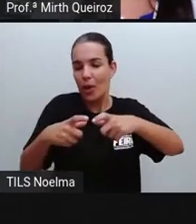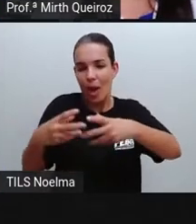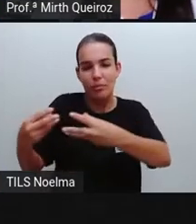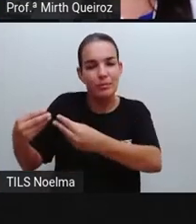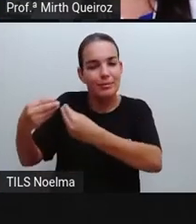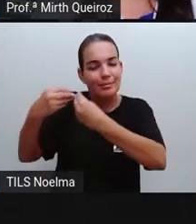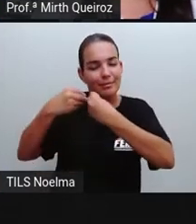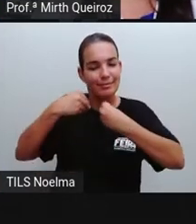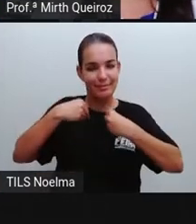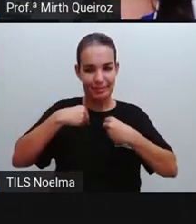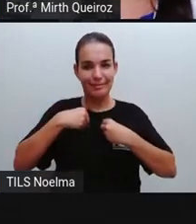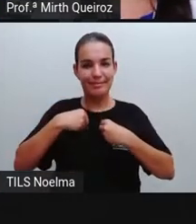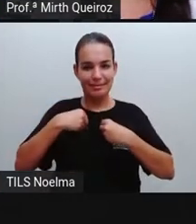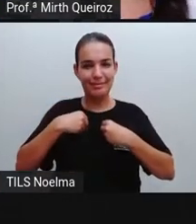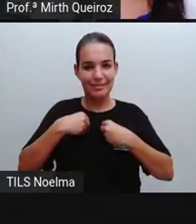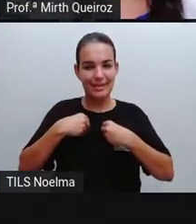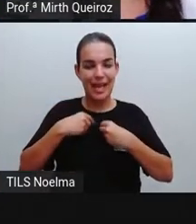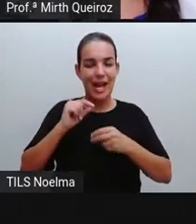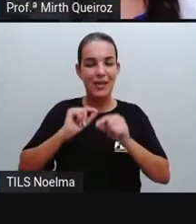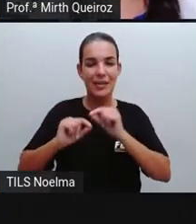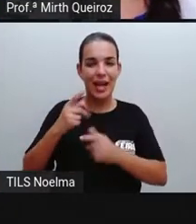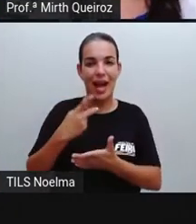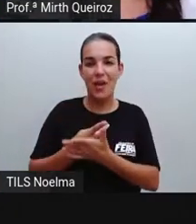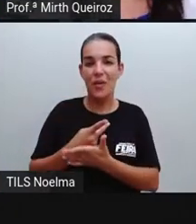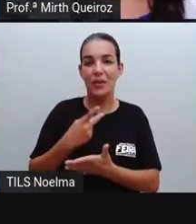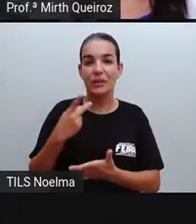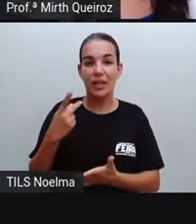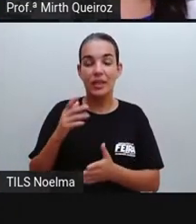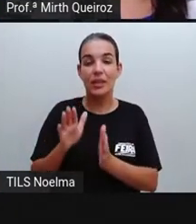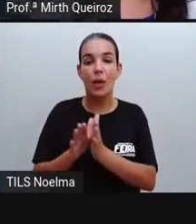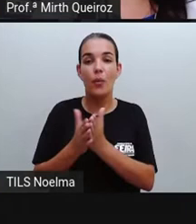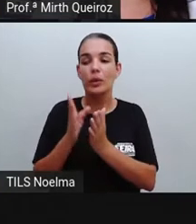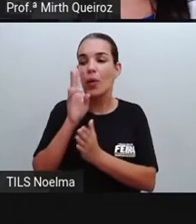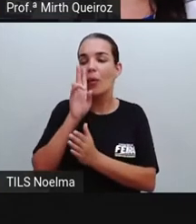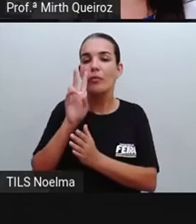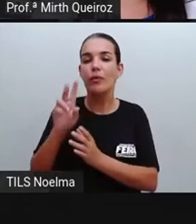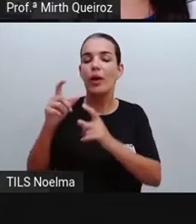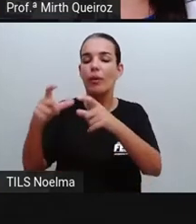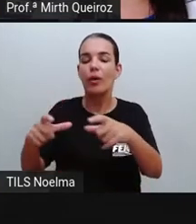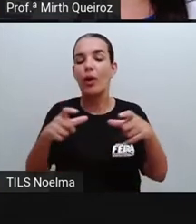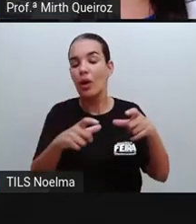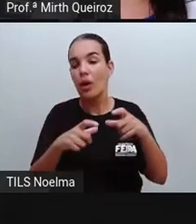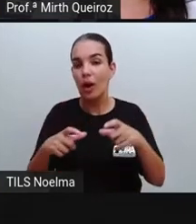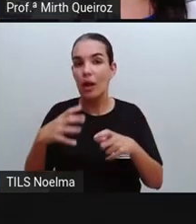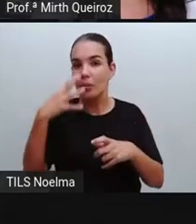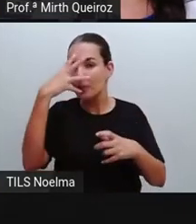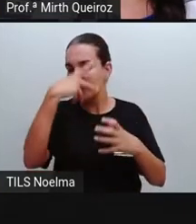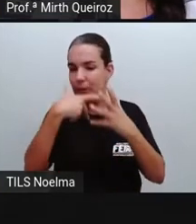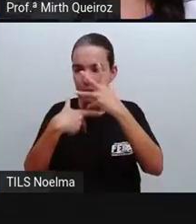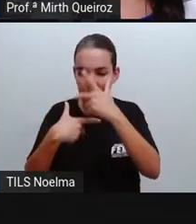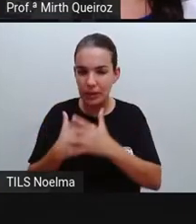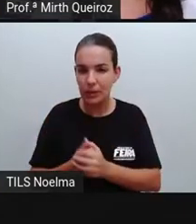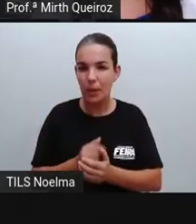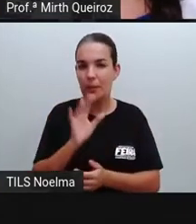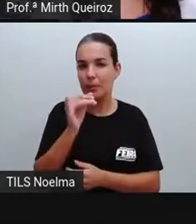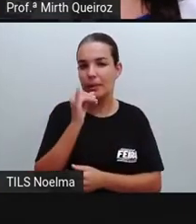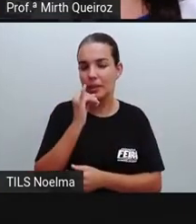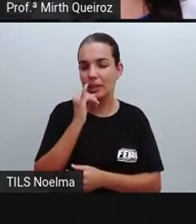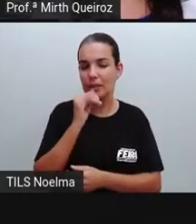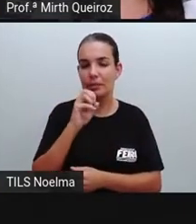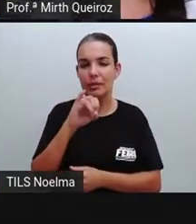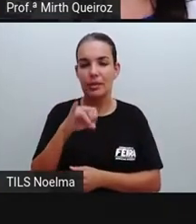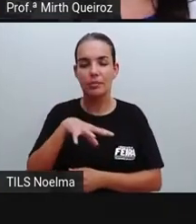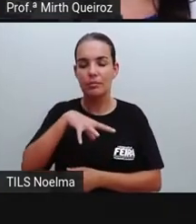nos transmitindo, né? Isso acontece quando a gente vê um local que a gente considera bonito, por exemplo, né? Quando nós sentimos o